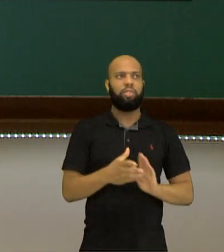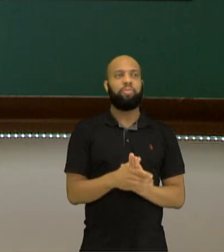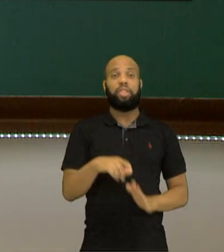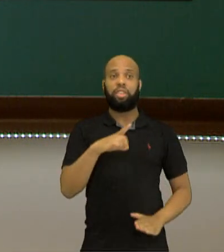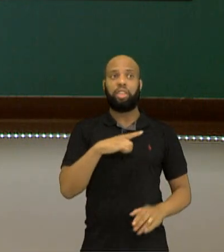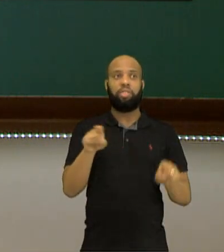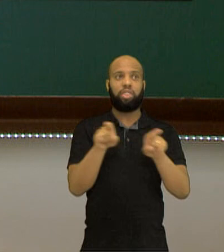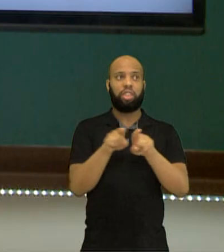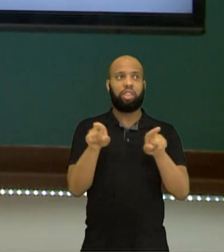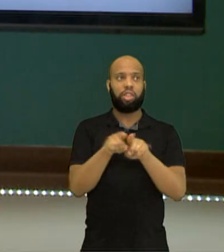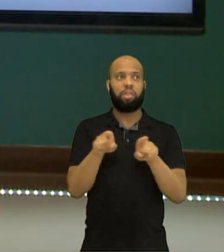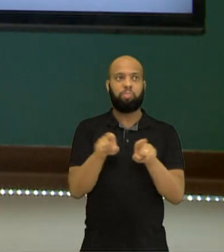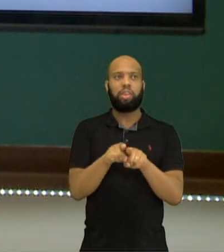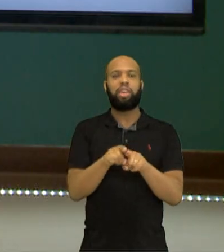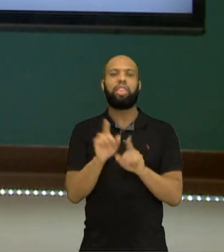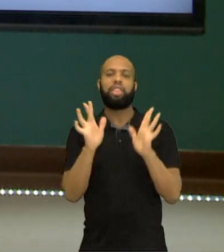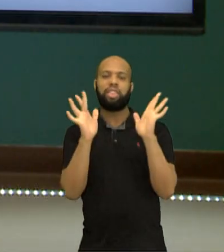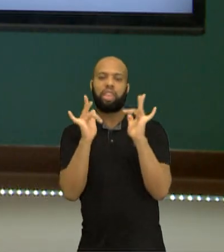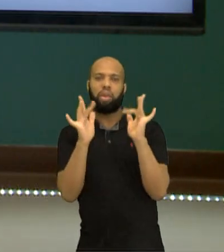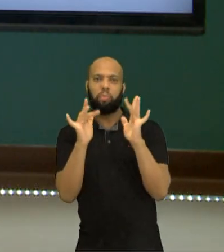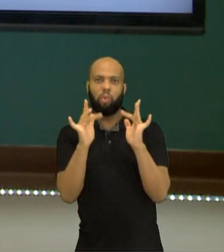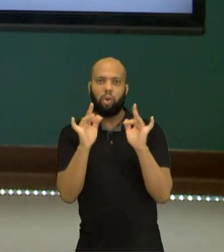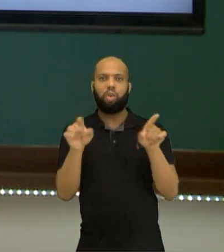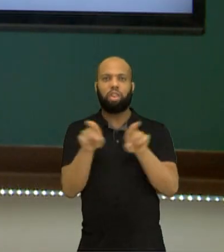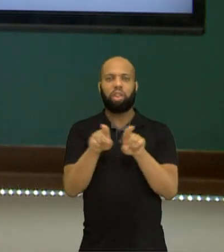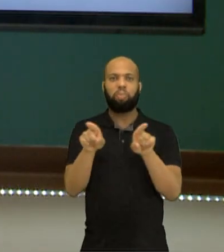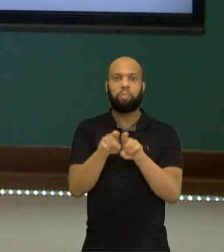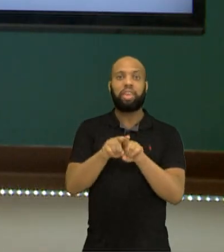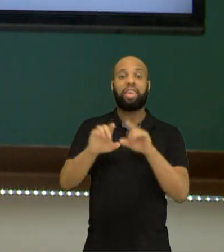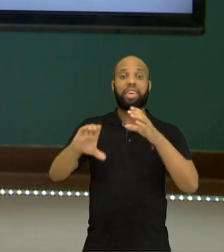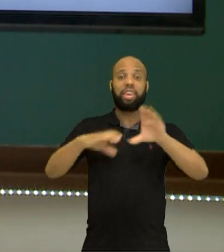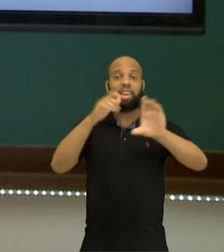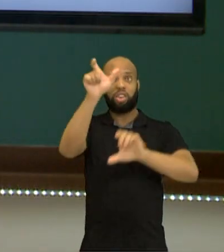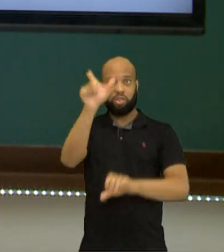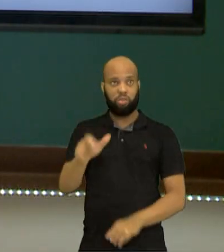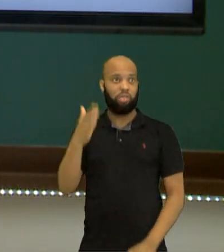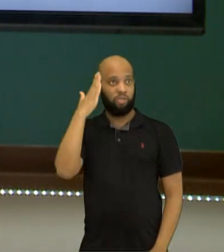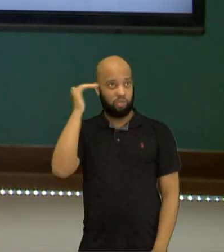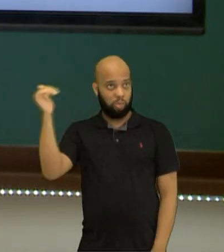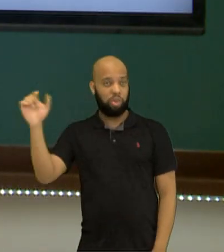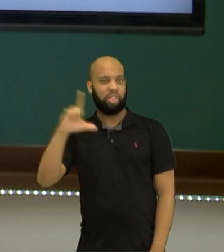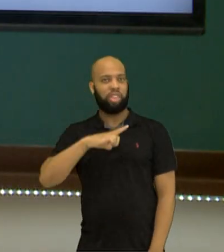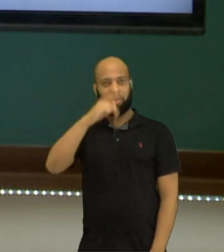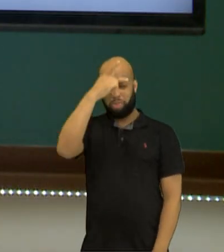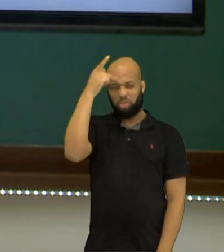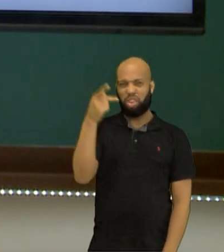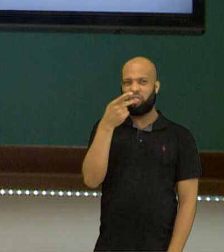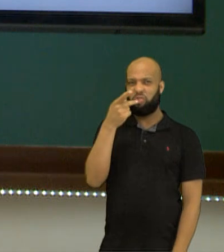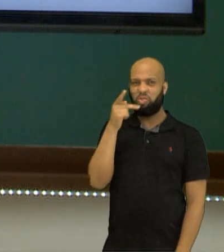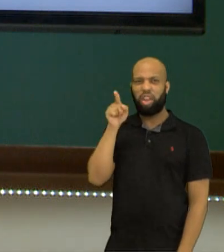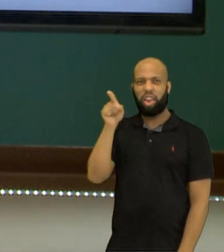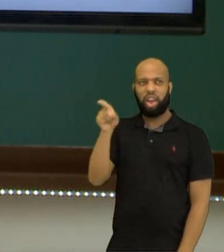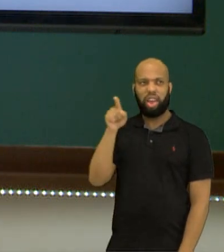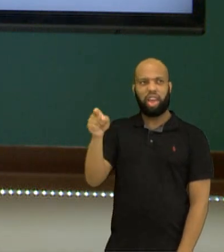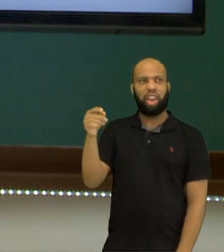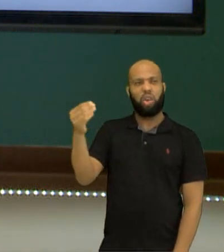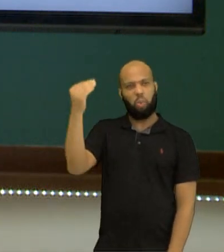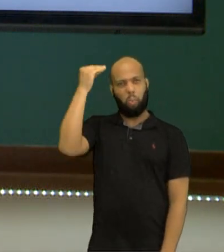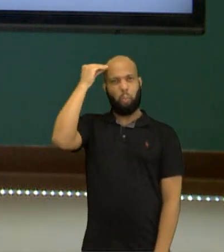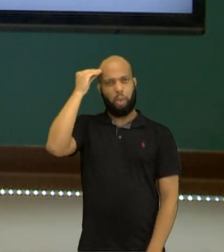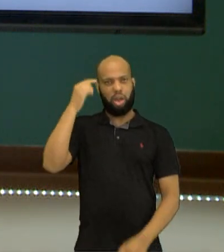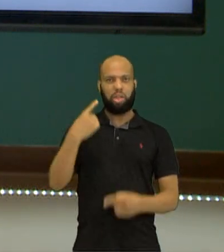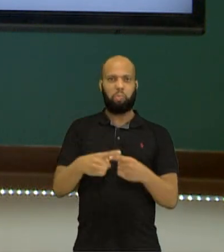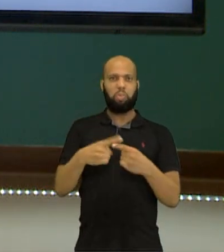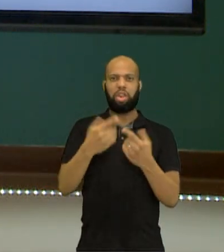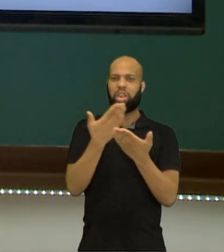teve um relacionamento com John Lennon, há quem diz que ela é a culpada pelo fim dos Beatles, mas a